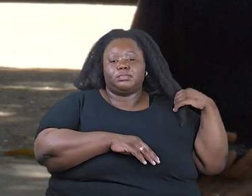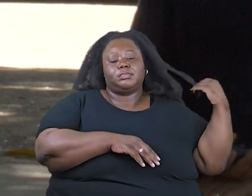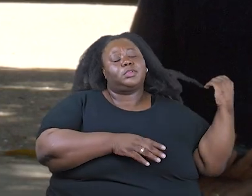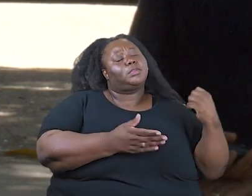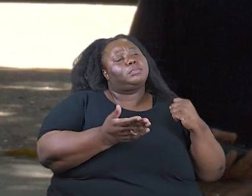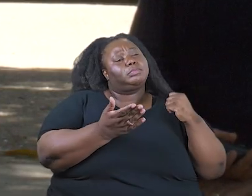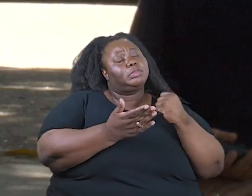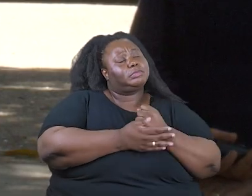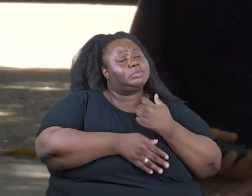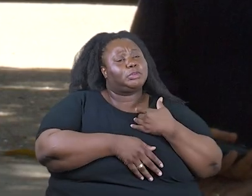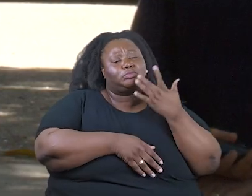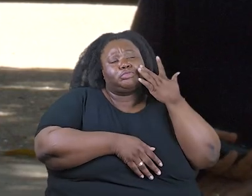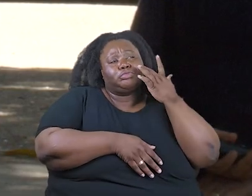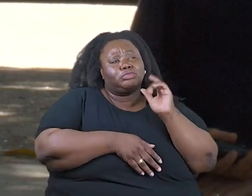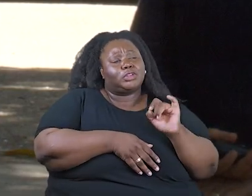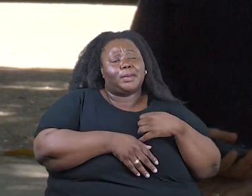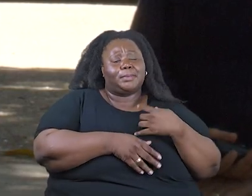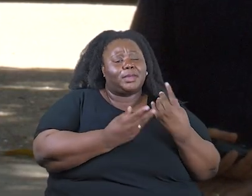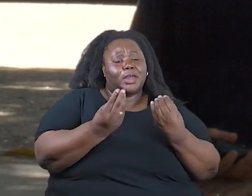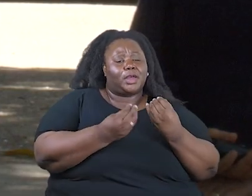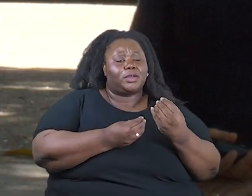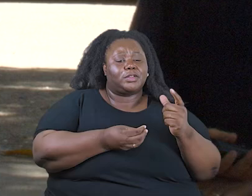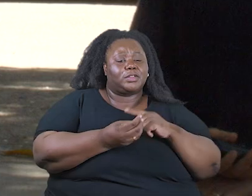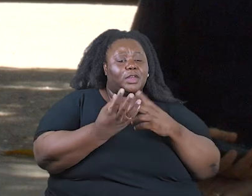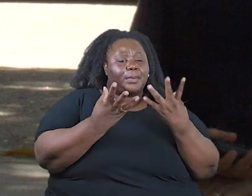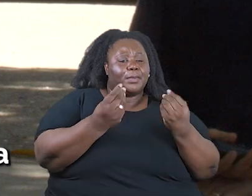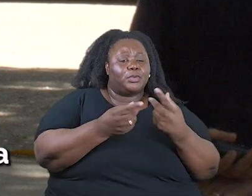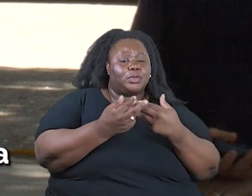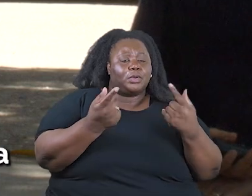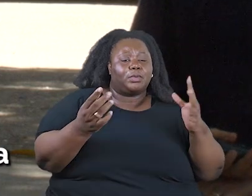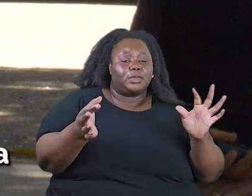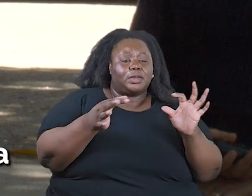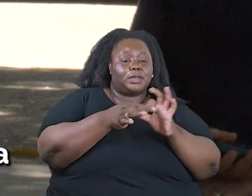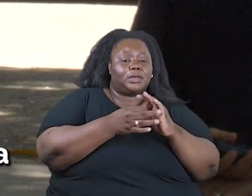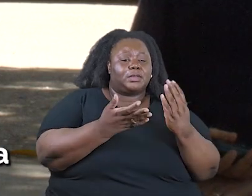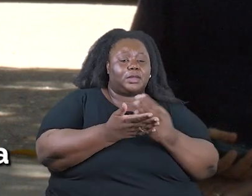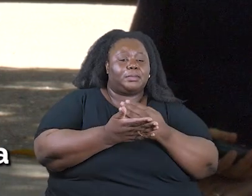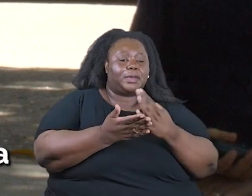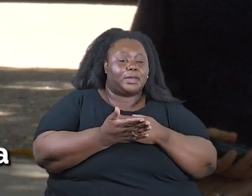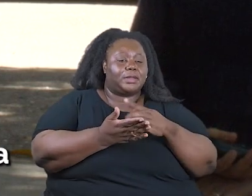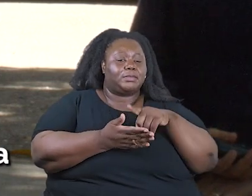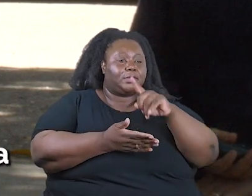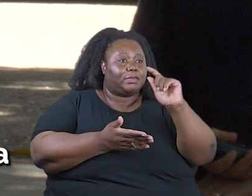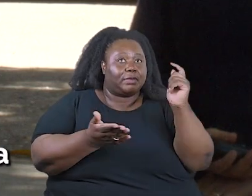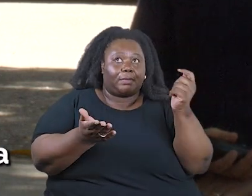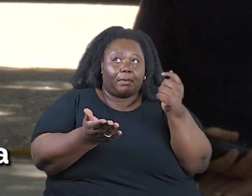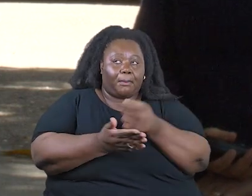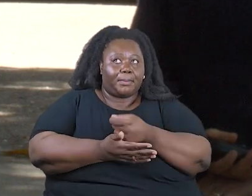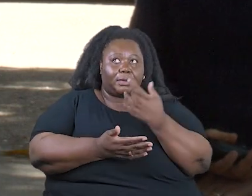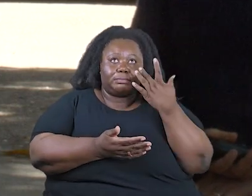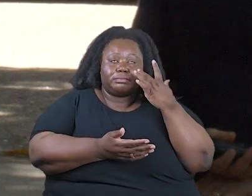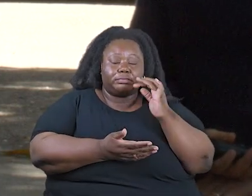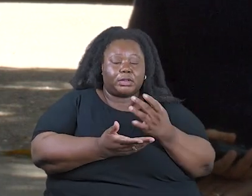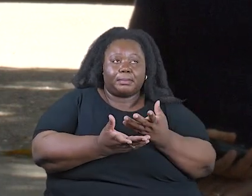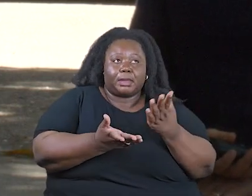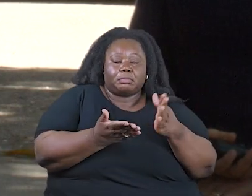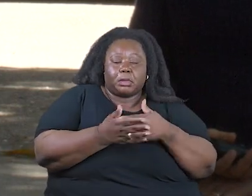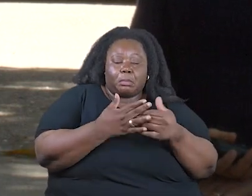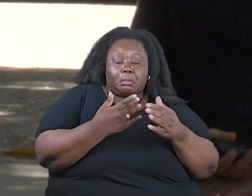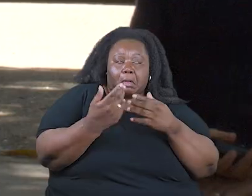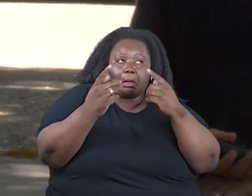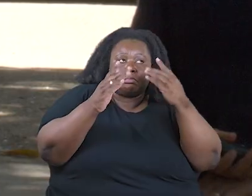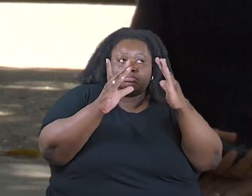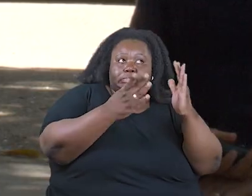E eles falaram assim, puxa vida, não tinha ideia que tinha tanta coisa ligada à performance em livros que você compra em qualquer